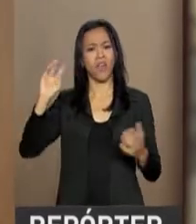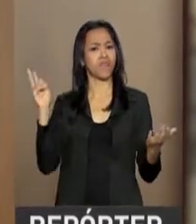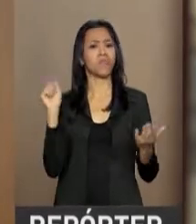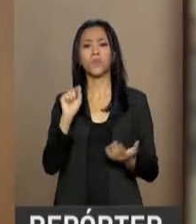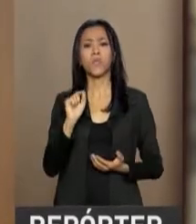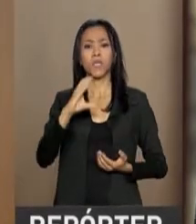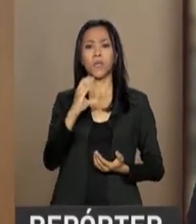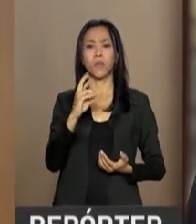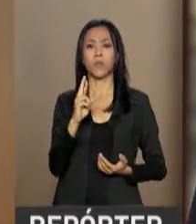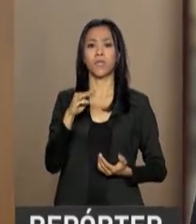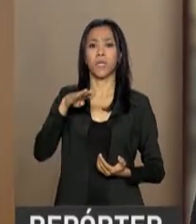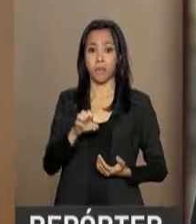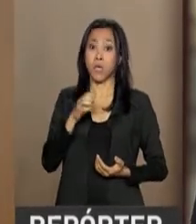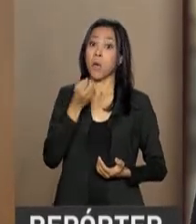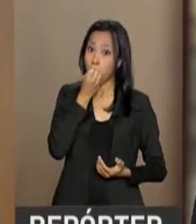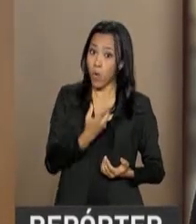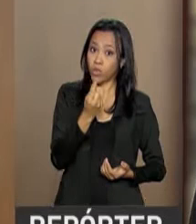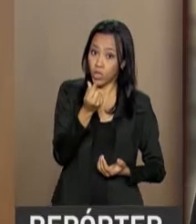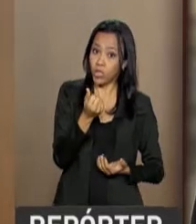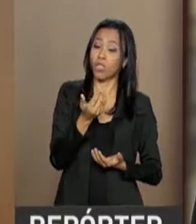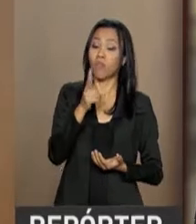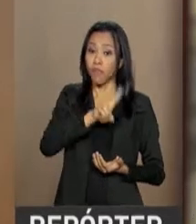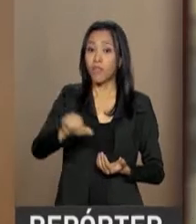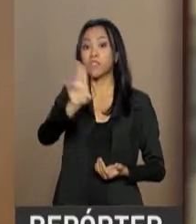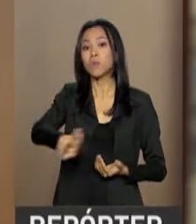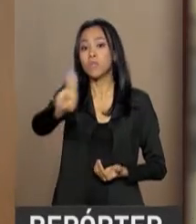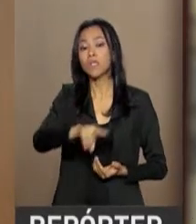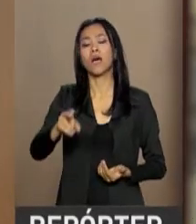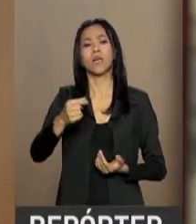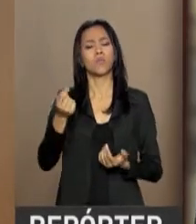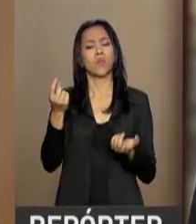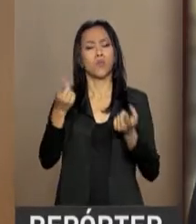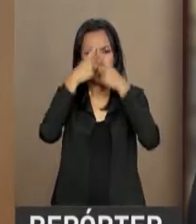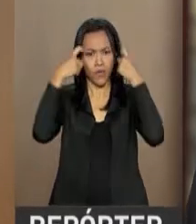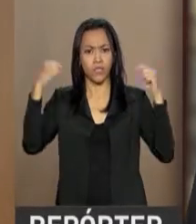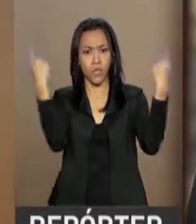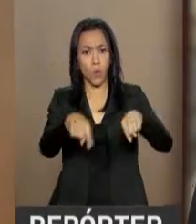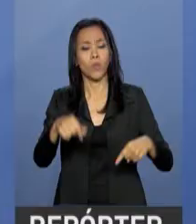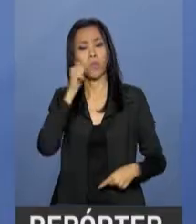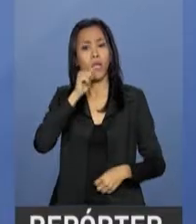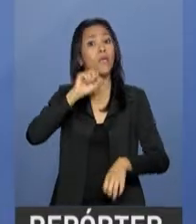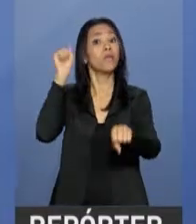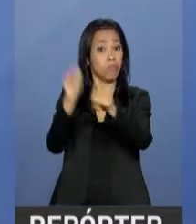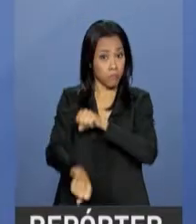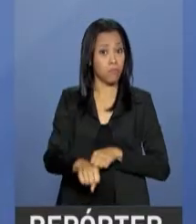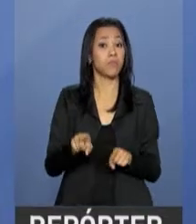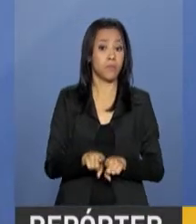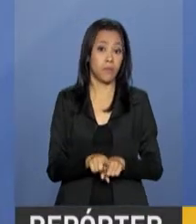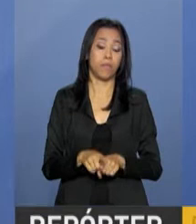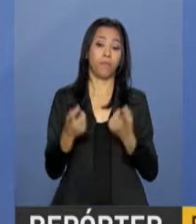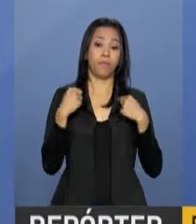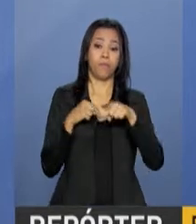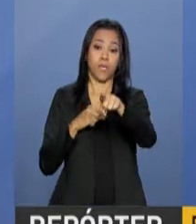parte desse recurso vai ser aplicada e medidas de combate à violência contra a mulher ea feminicídio é um problema que nós